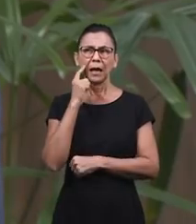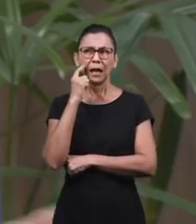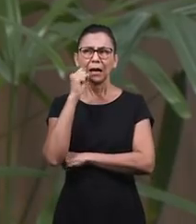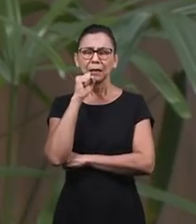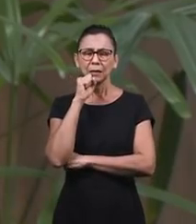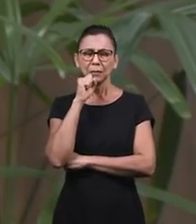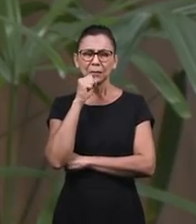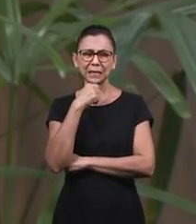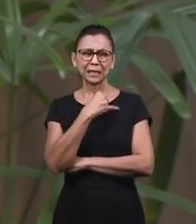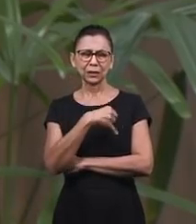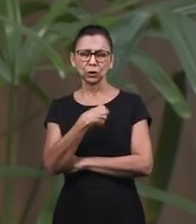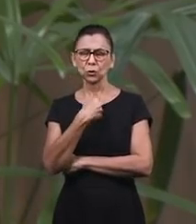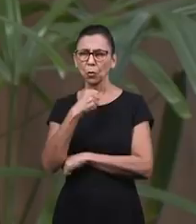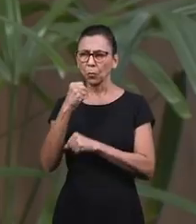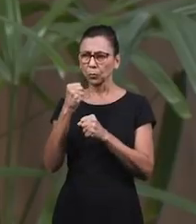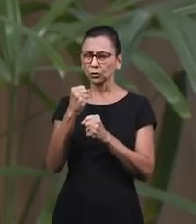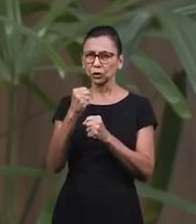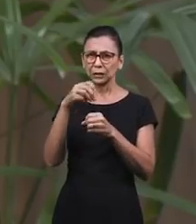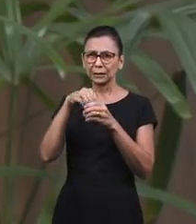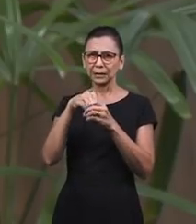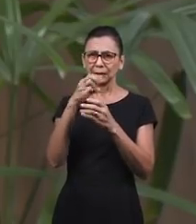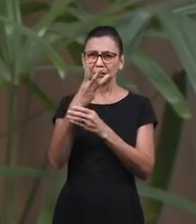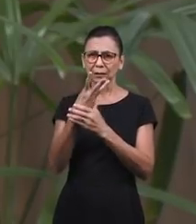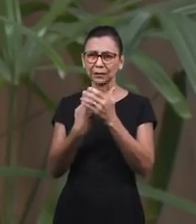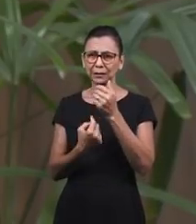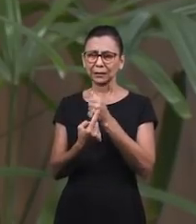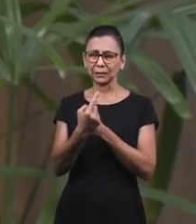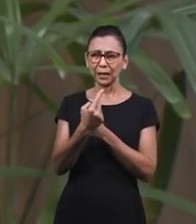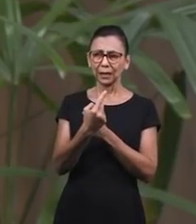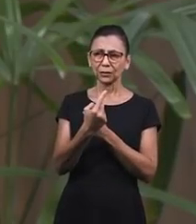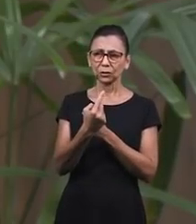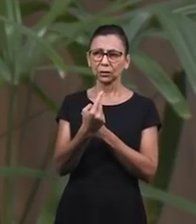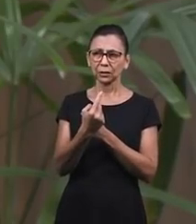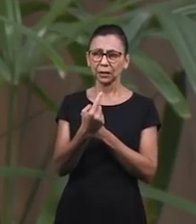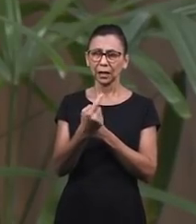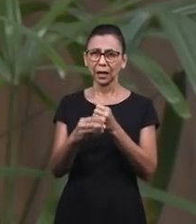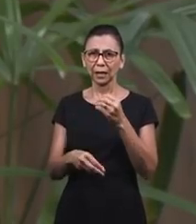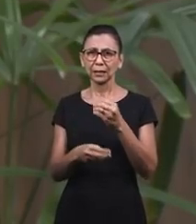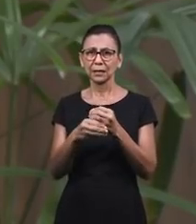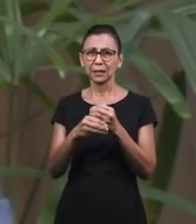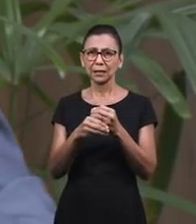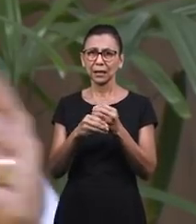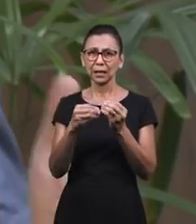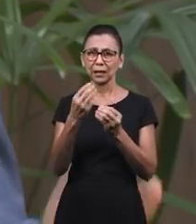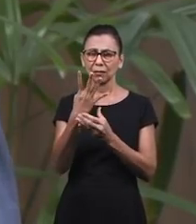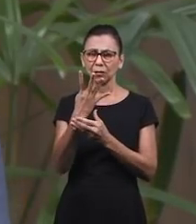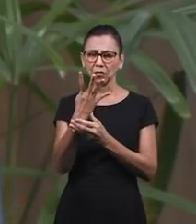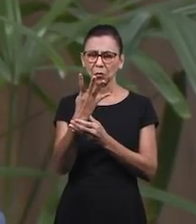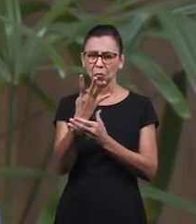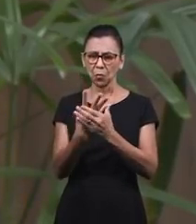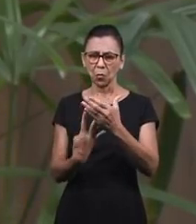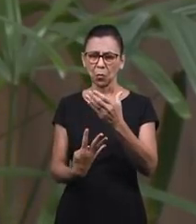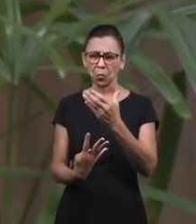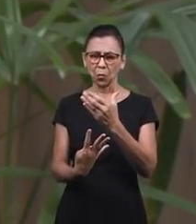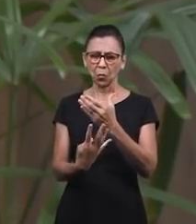João poderia? João que viu isso tudo, ele poderia fazer parte, né? De acrescentar mais um? Ou mais